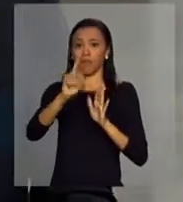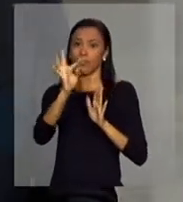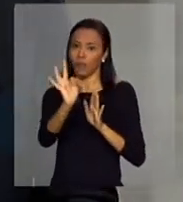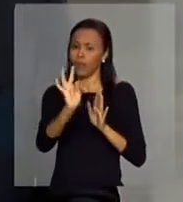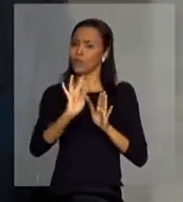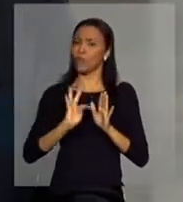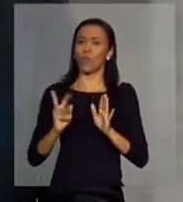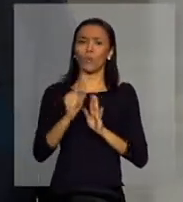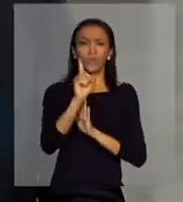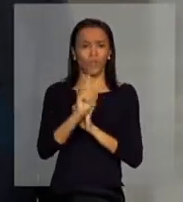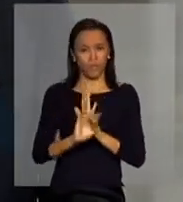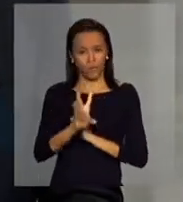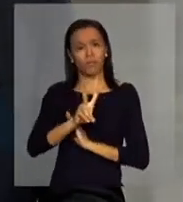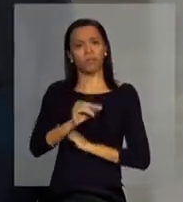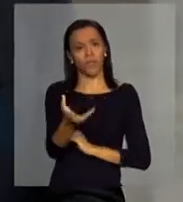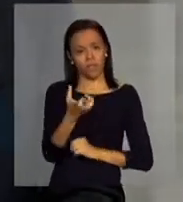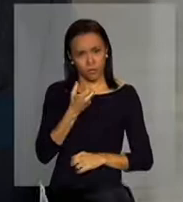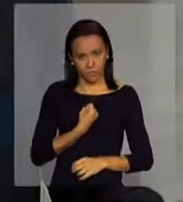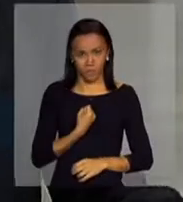os seus direitos.